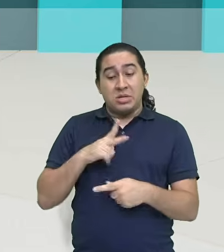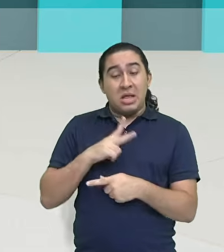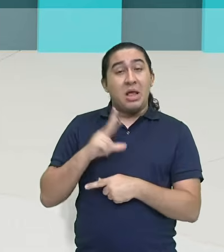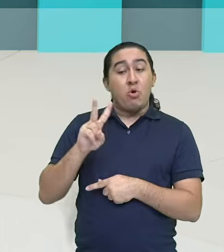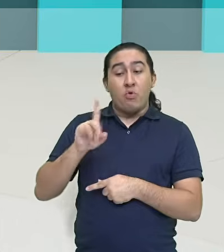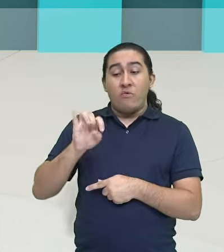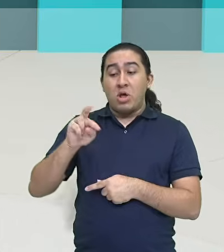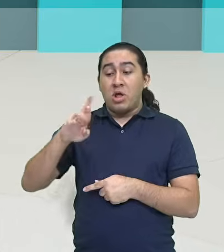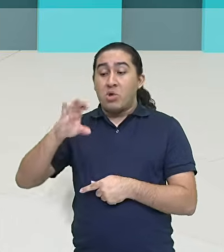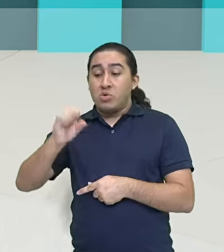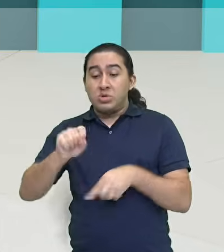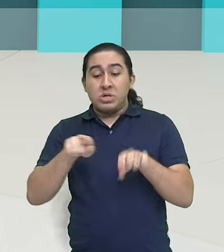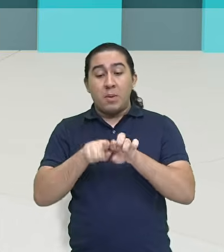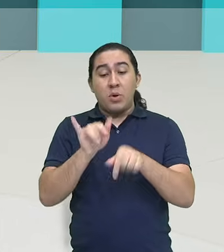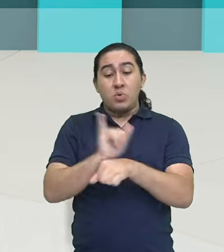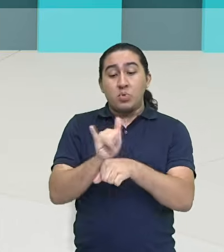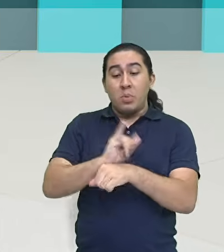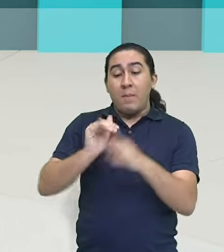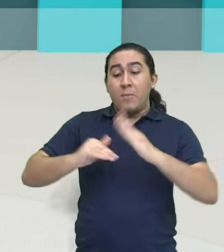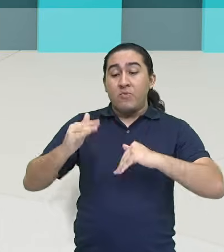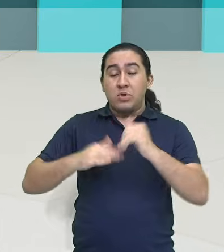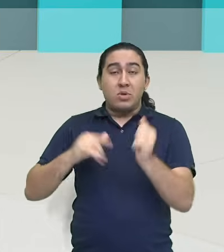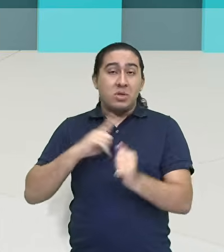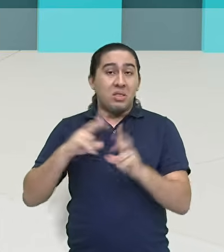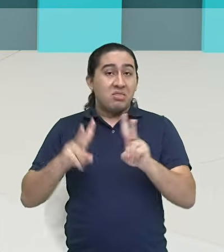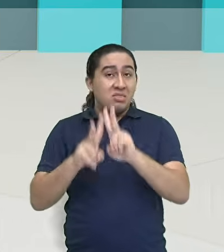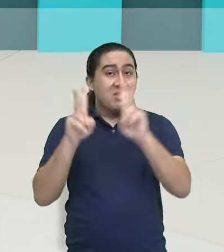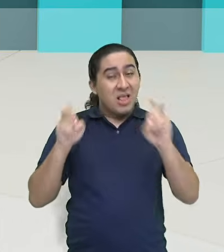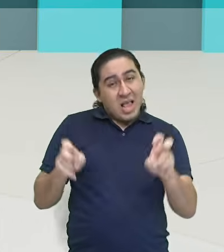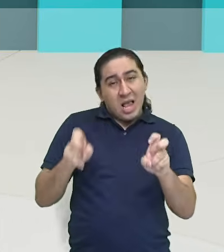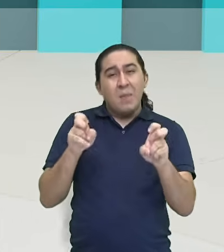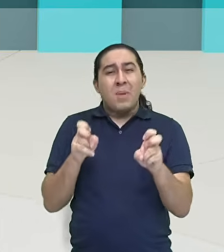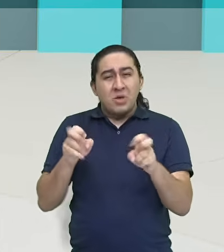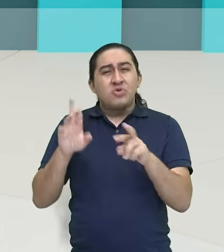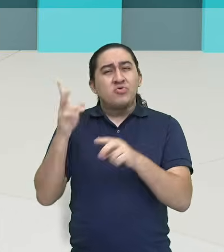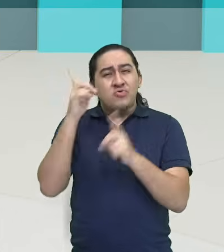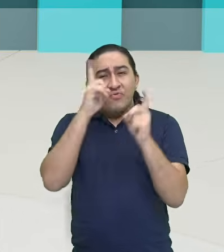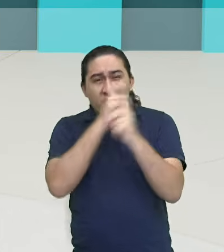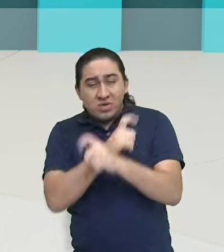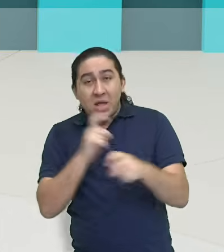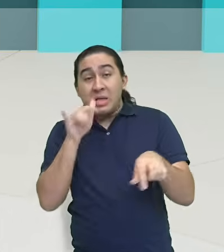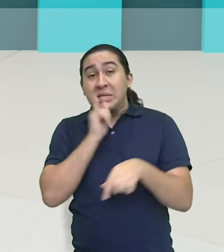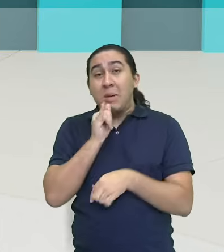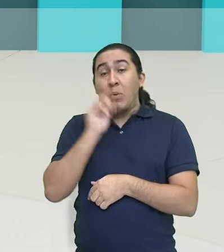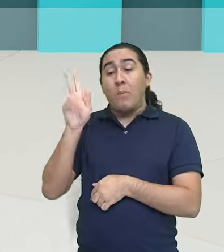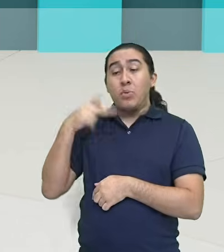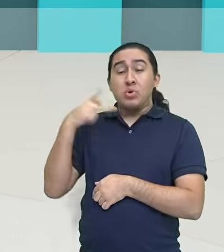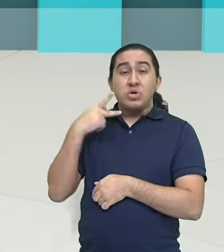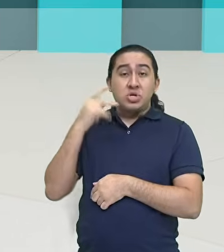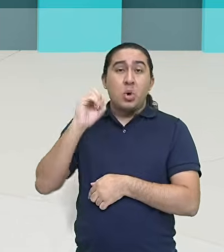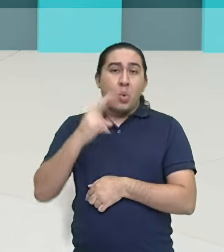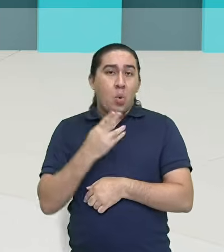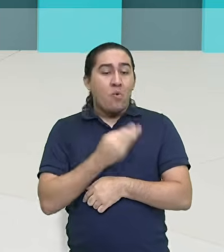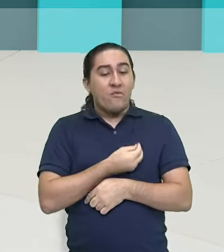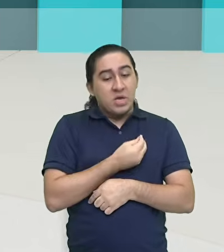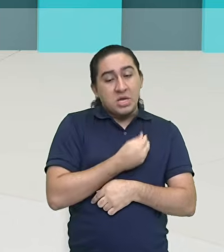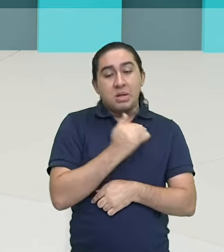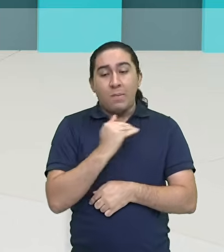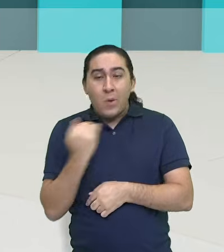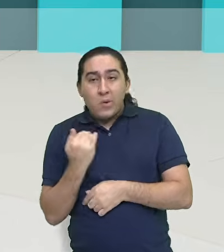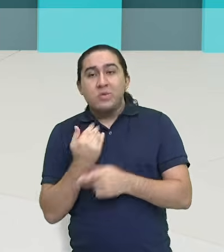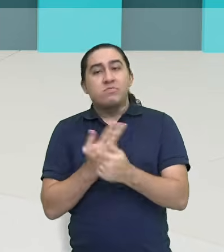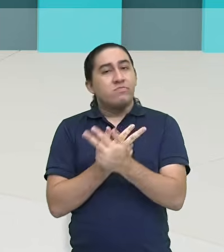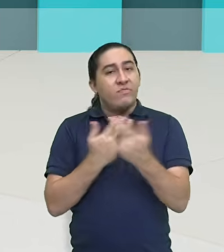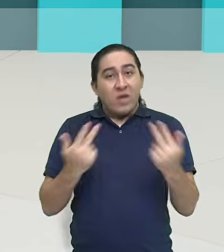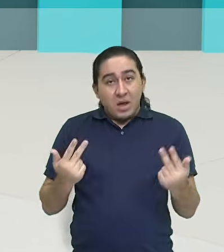vlogueiros, os youtubers que trabalham temas polêmicos, por exemplo, política, a questão da vida ou da morte e assim por